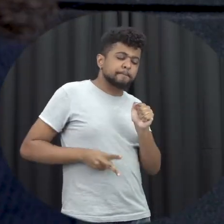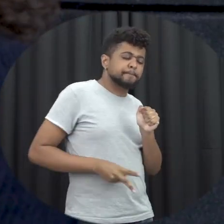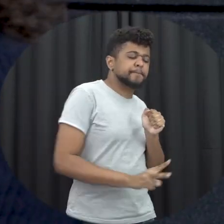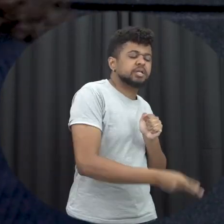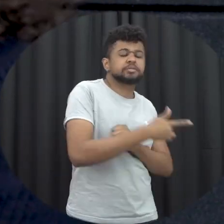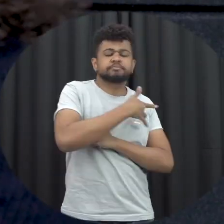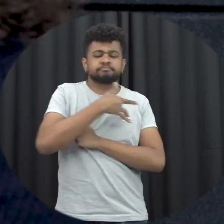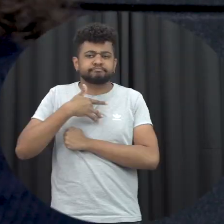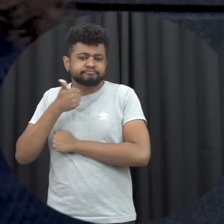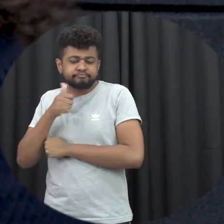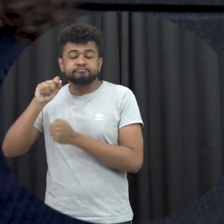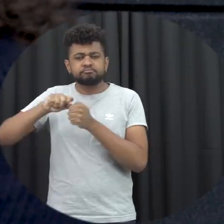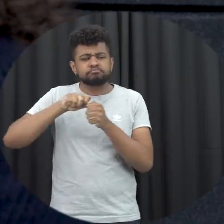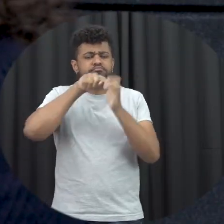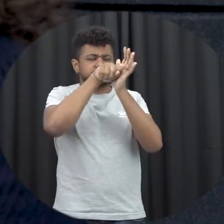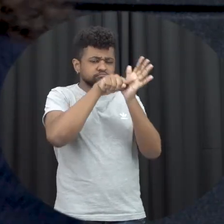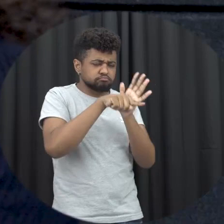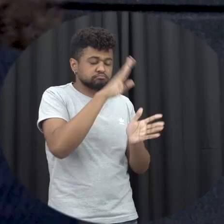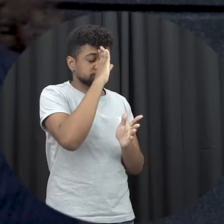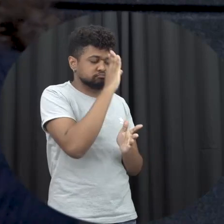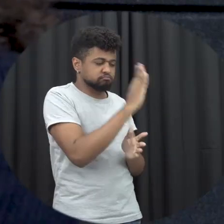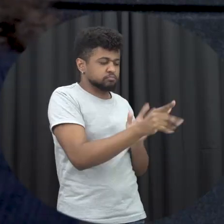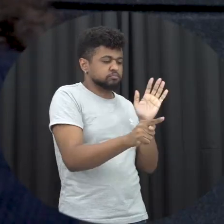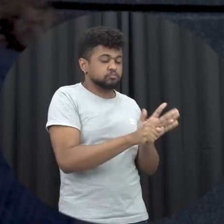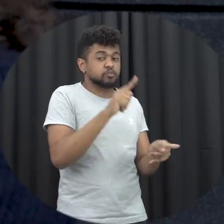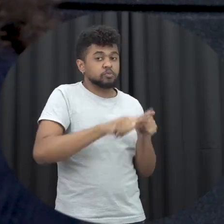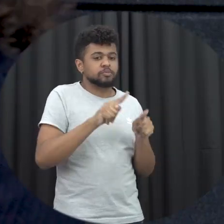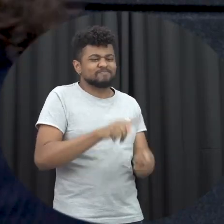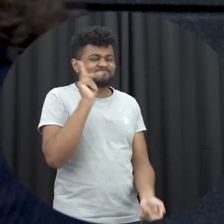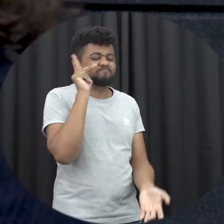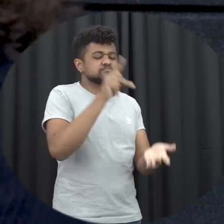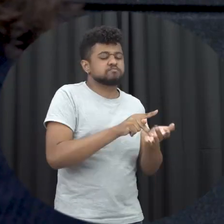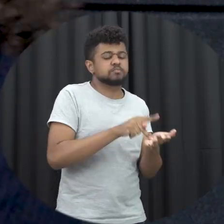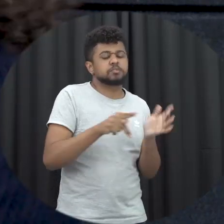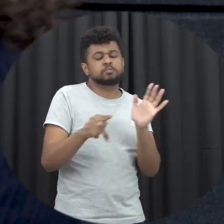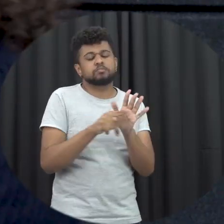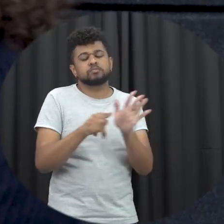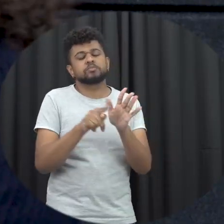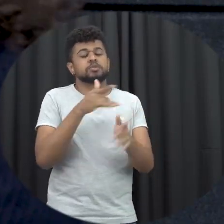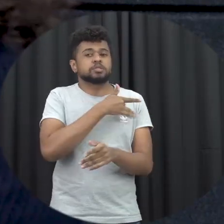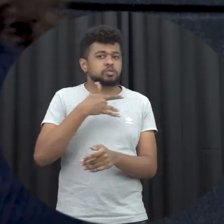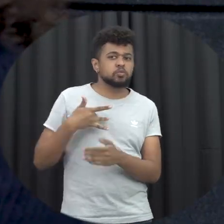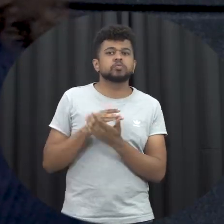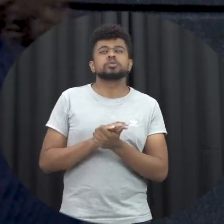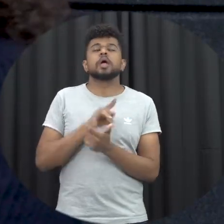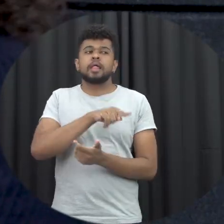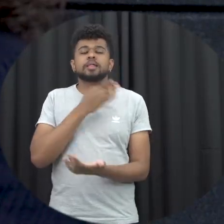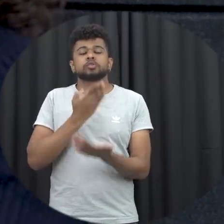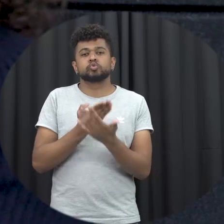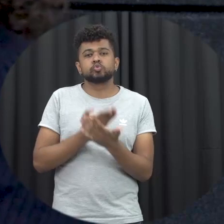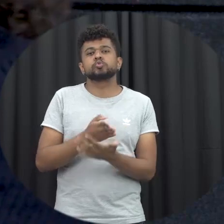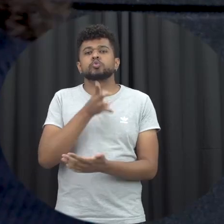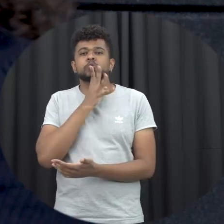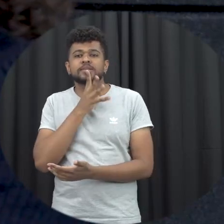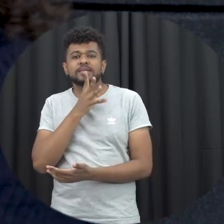manter ele saudável, fazer as pesquisas direcionadas para os problemas reais do sistema de saúde. Ele